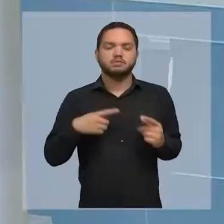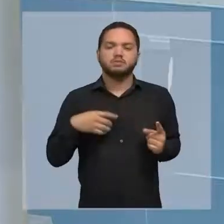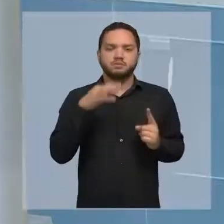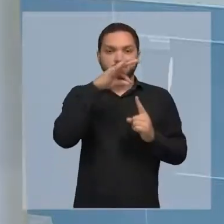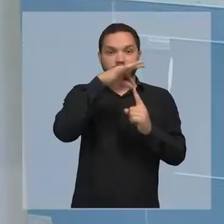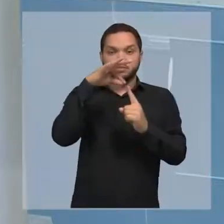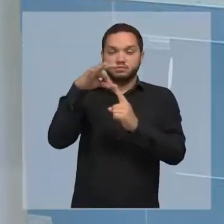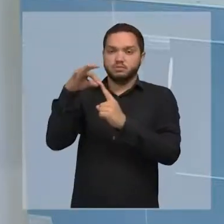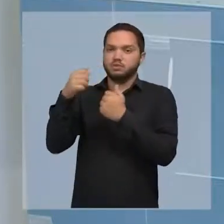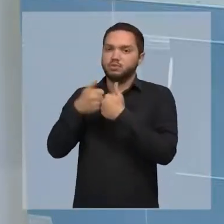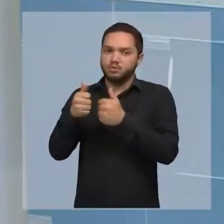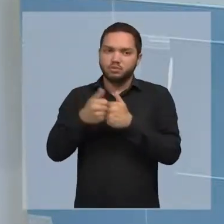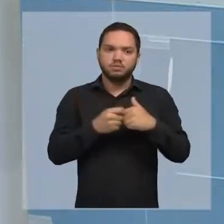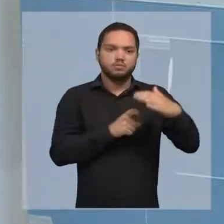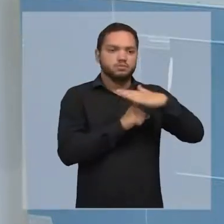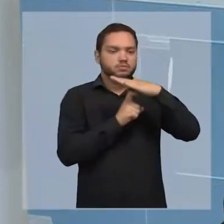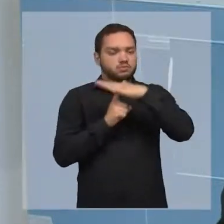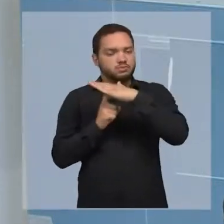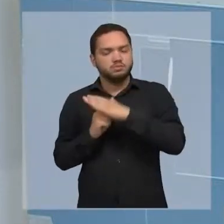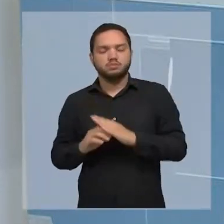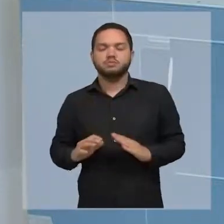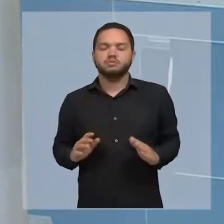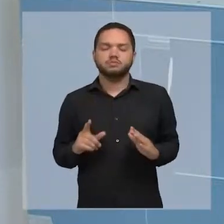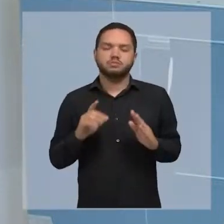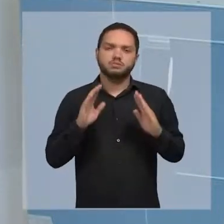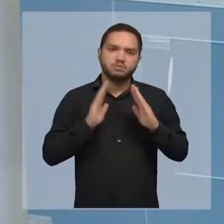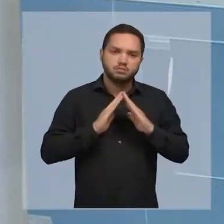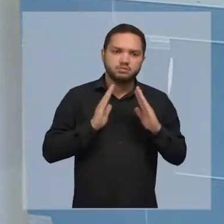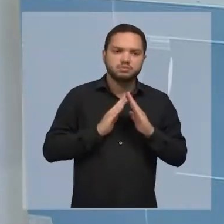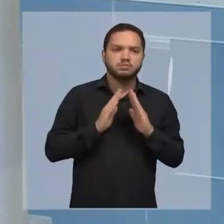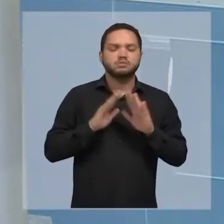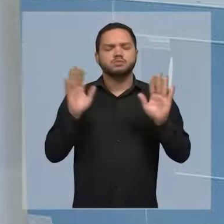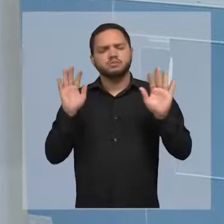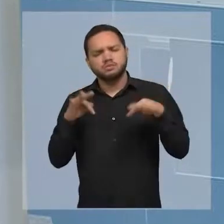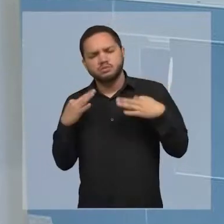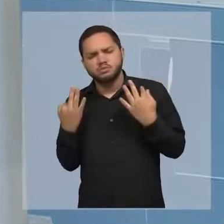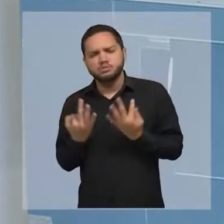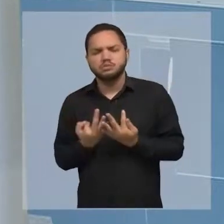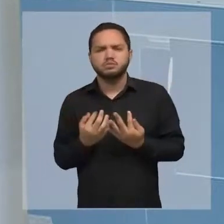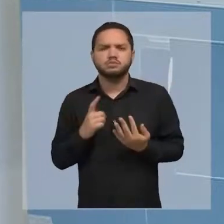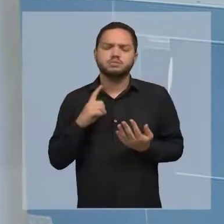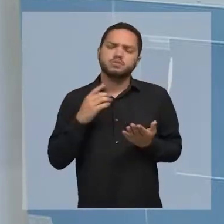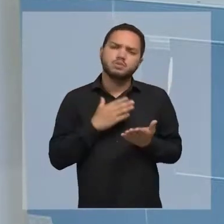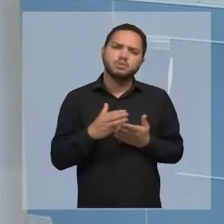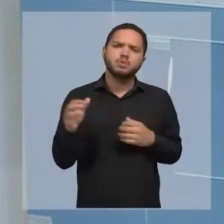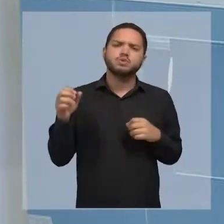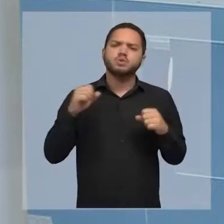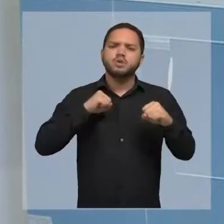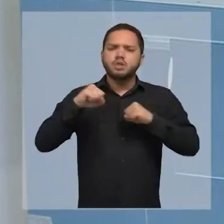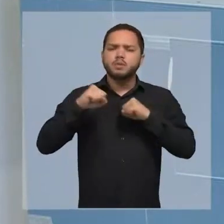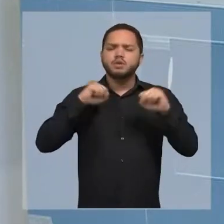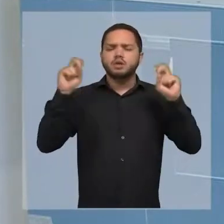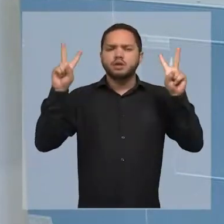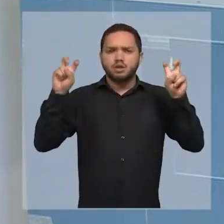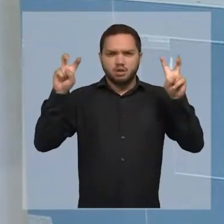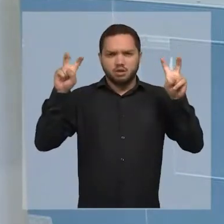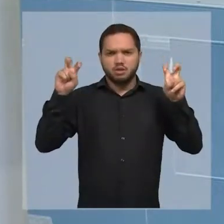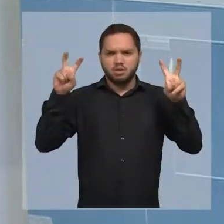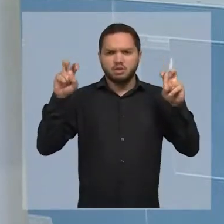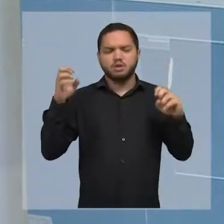nas paradas de ônibus, na feira, em casa, entre família, passou a debater